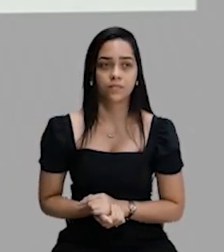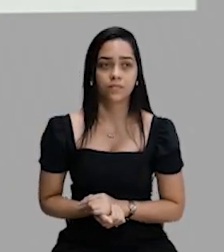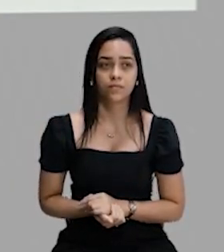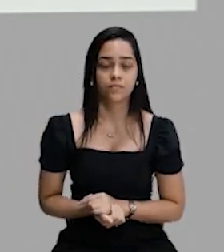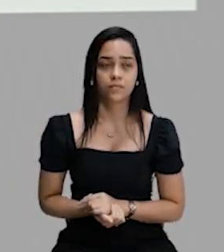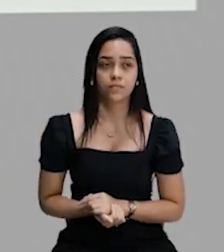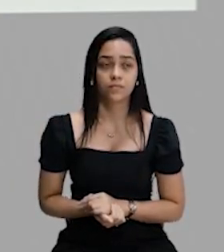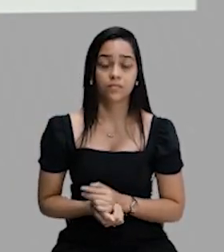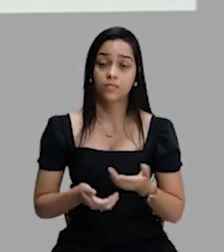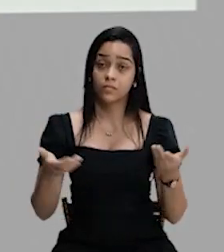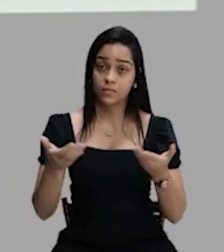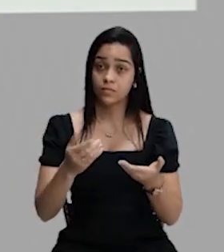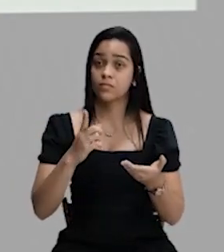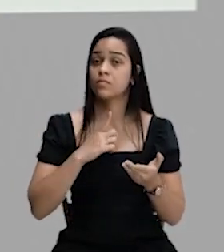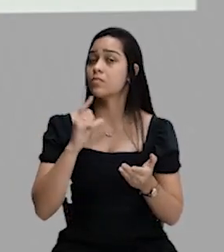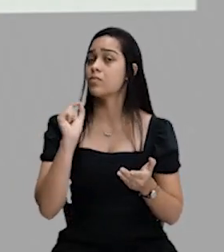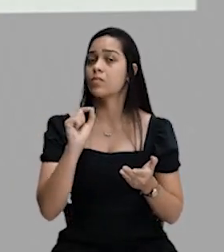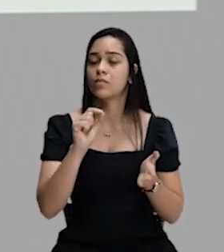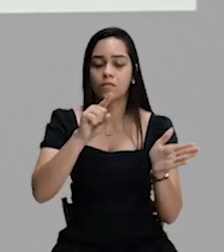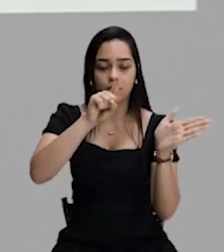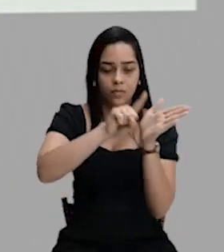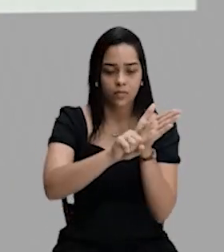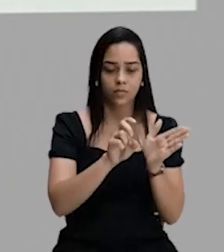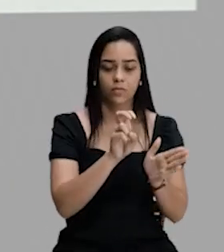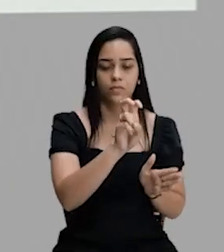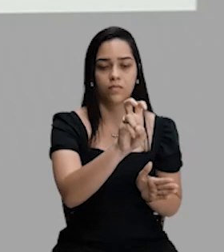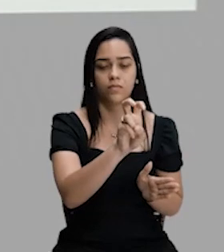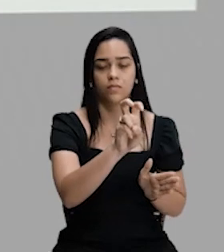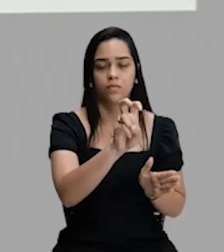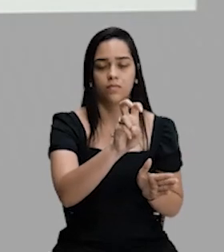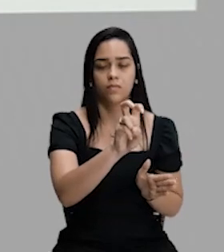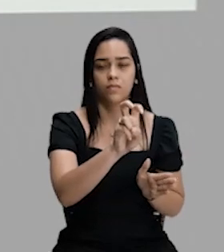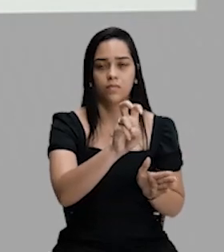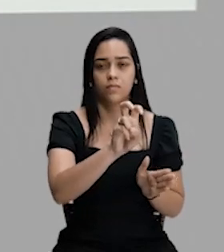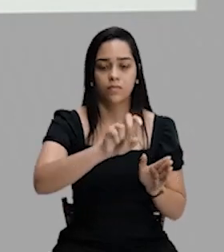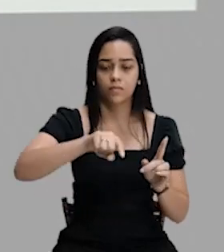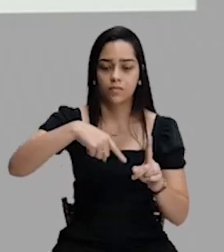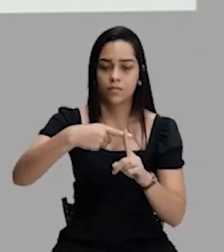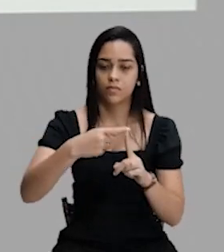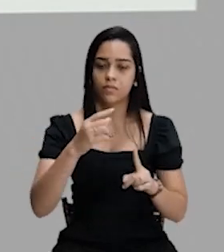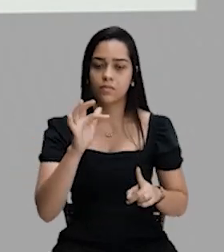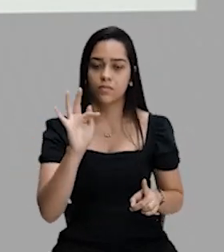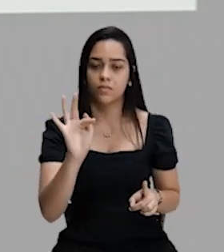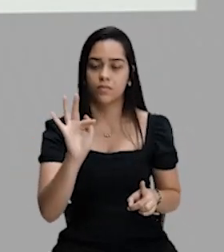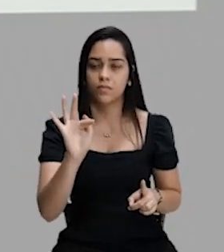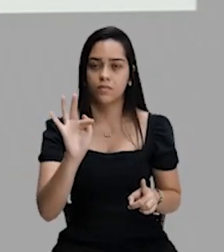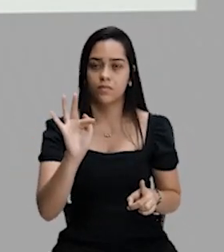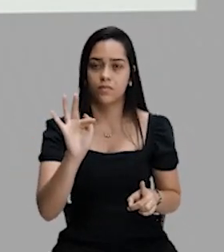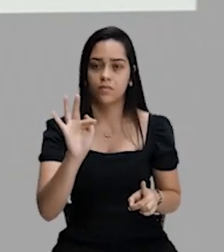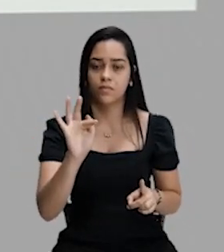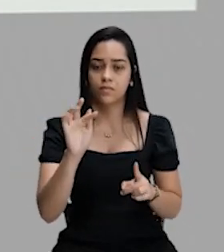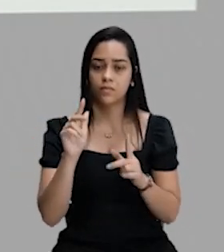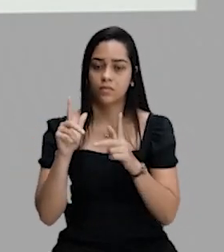aí nós vamos ter aqui ó -5 + f